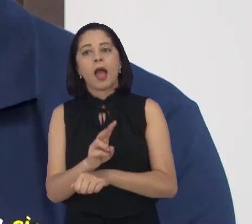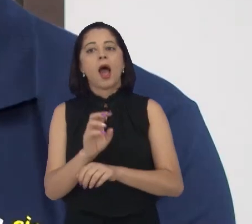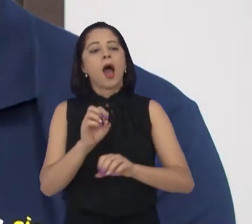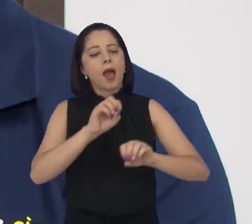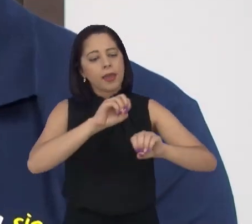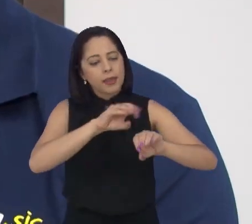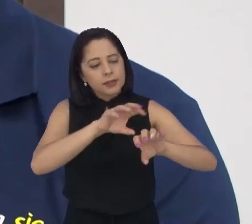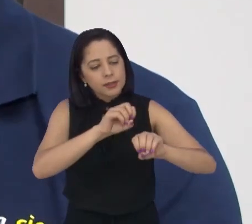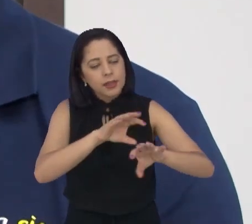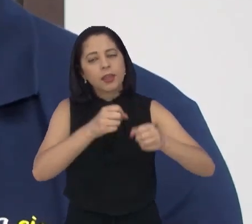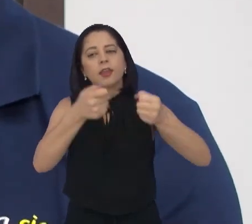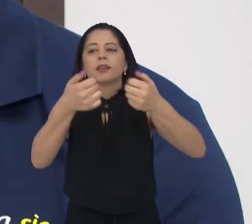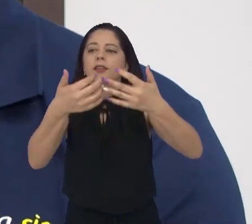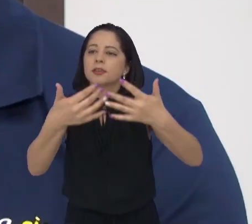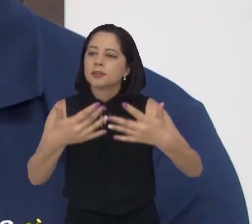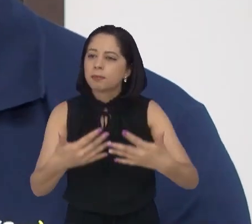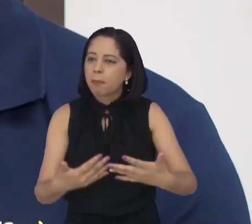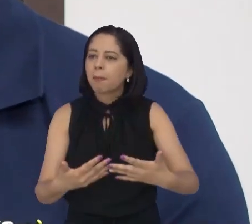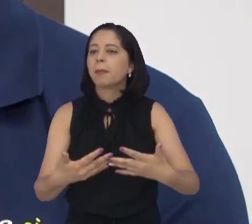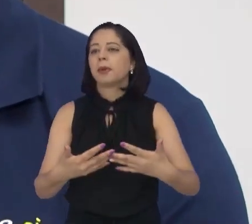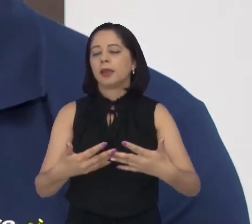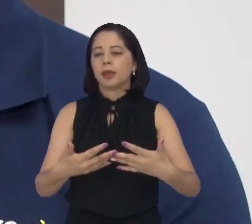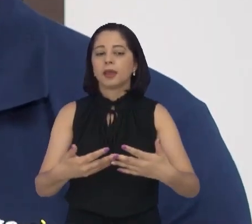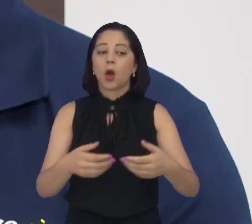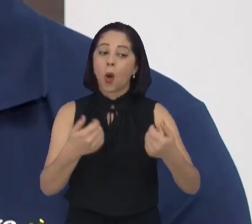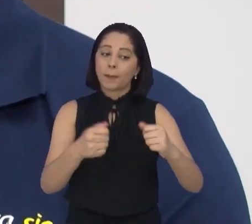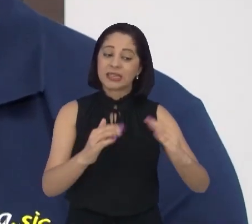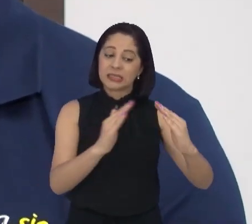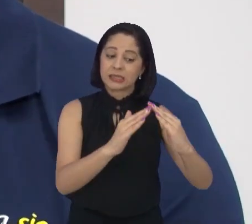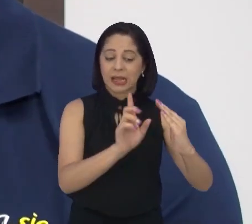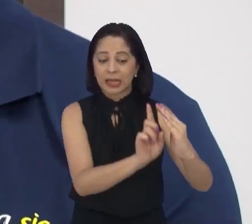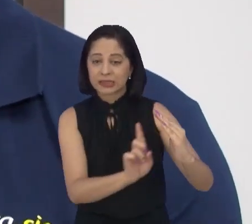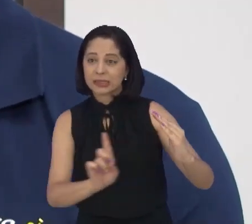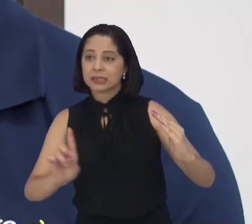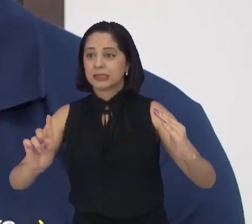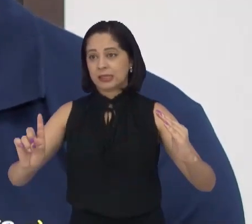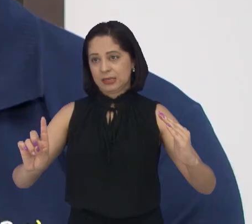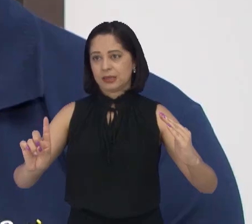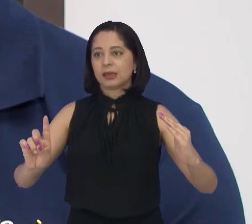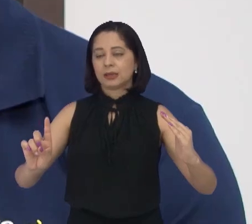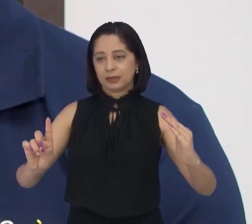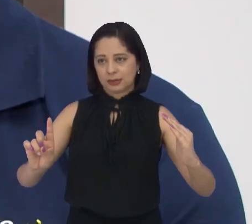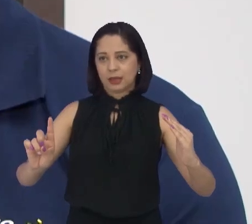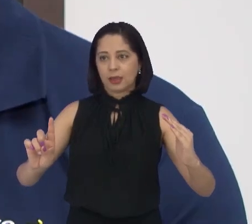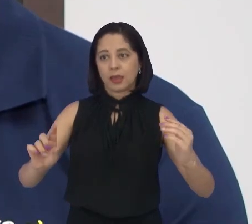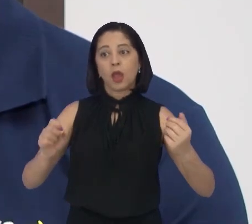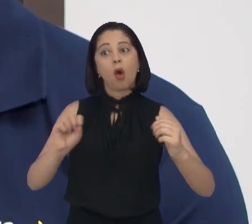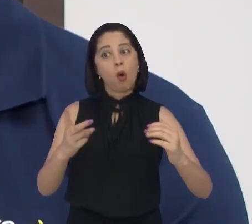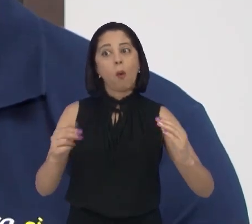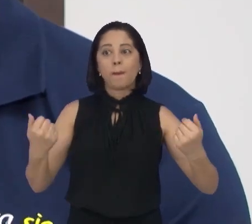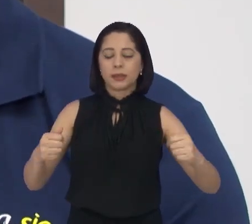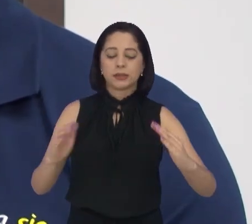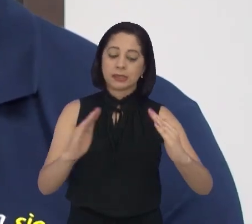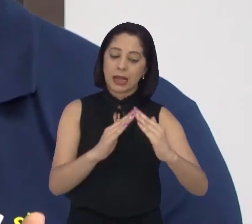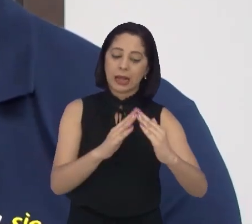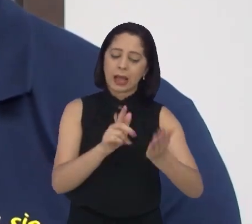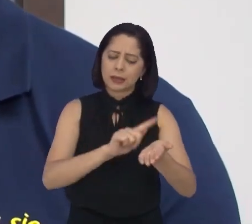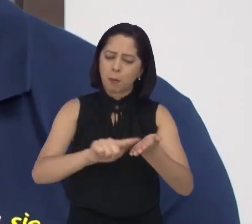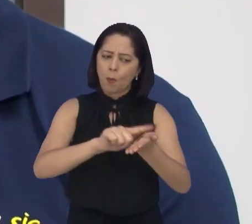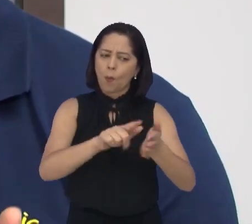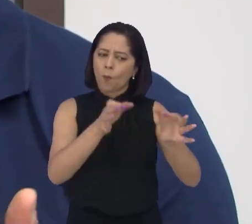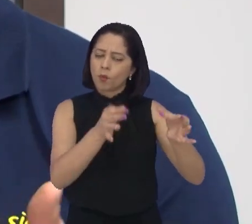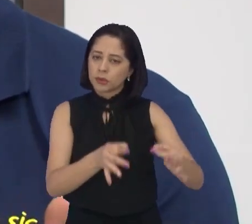aquela pessoa e cobrar para que ela deixe o imóvel, a moradia dela, dentro das condições ideais de habitabilidade. E aí, quando